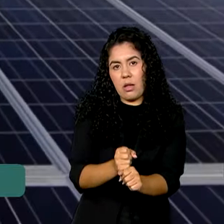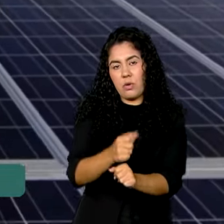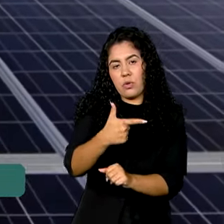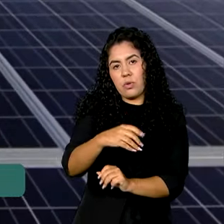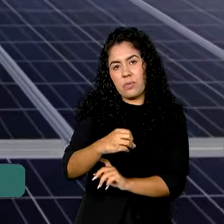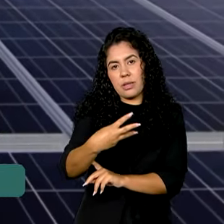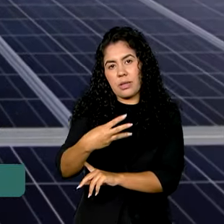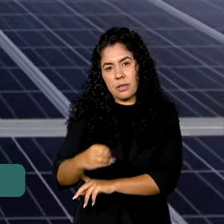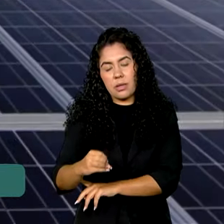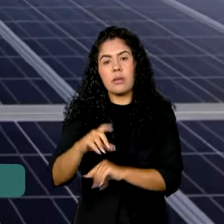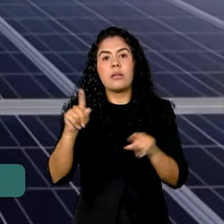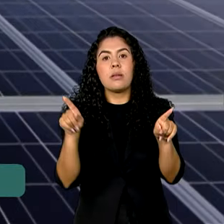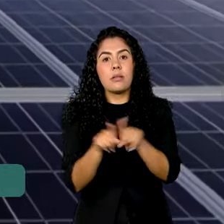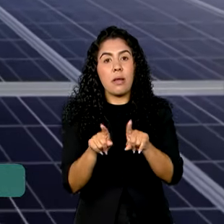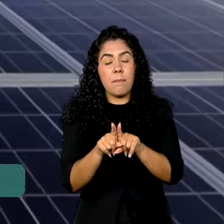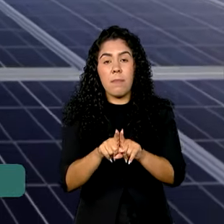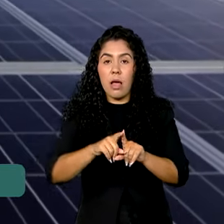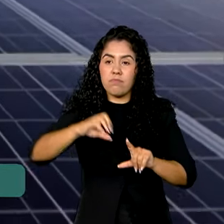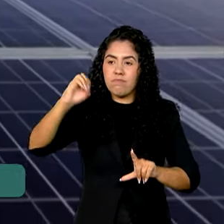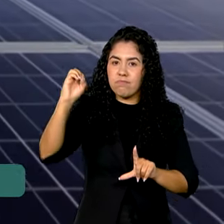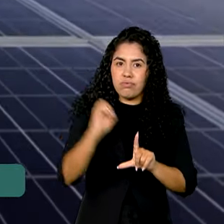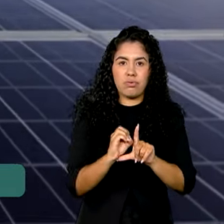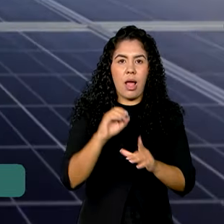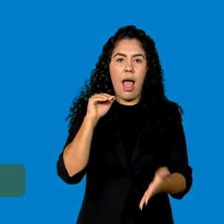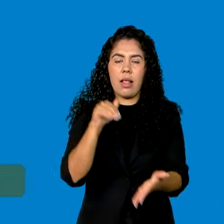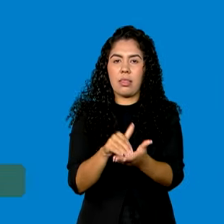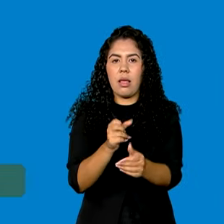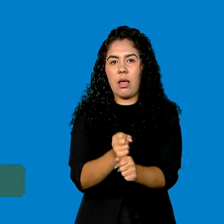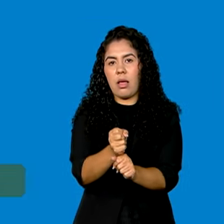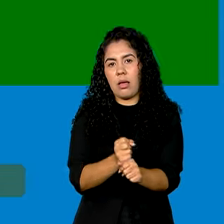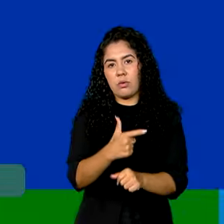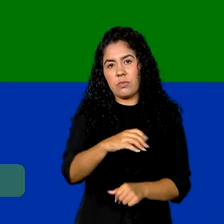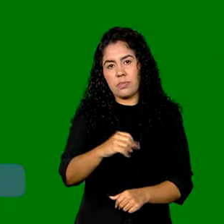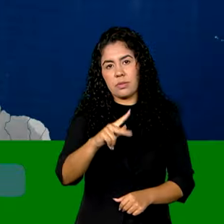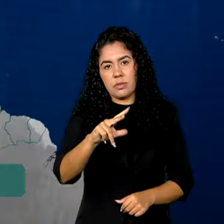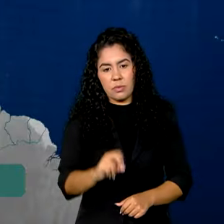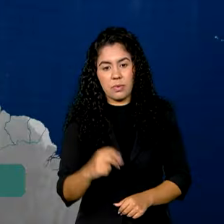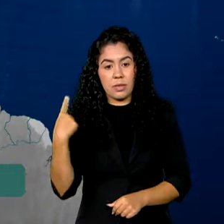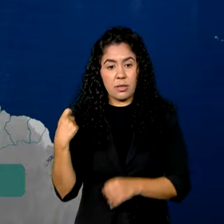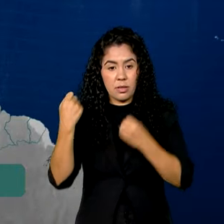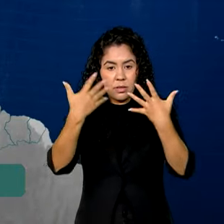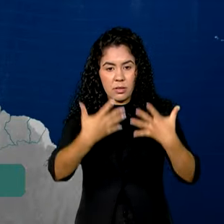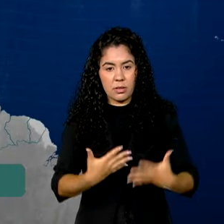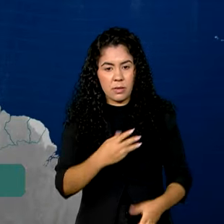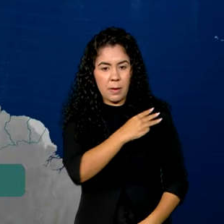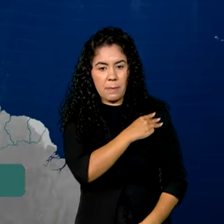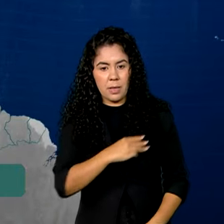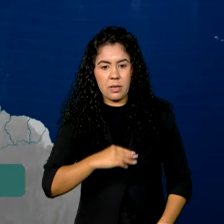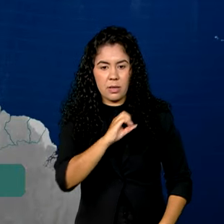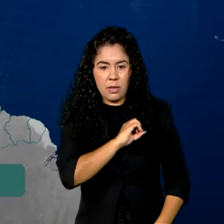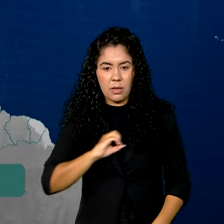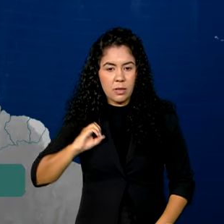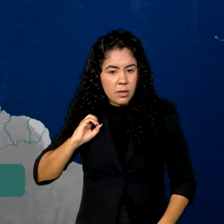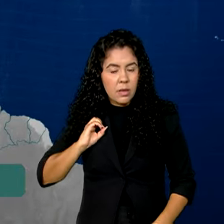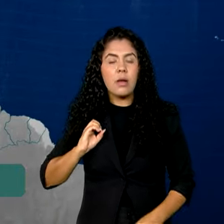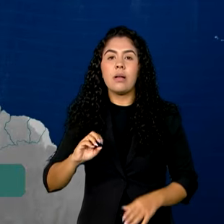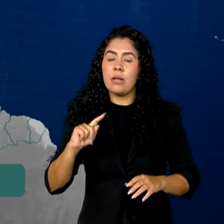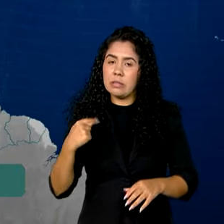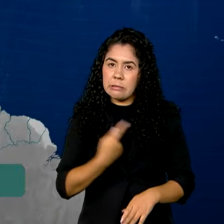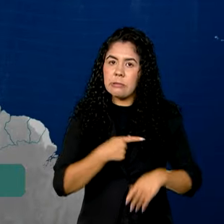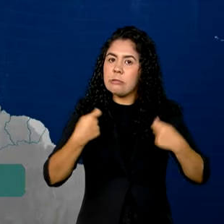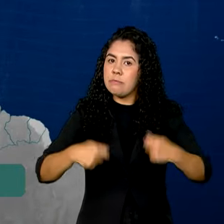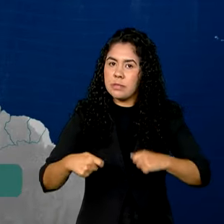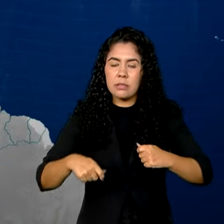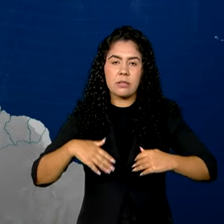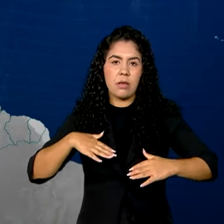e alcançar emissões zero até 2050 a economia e Ecologia precisam caminhar juntos né Nós